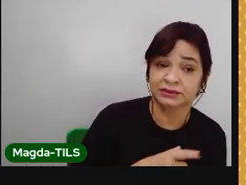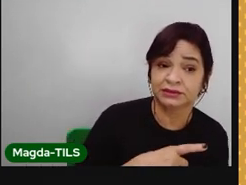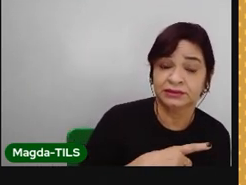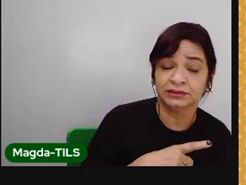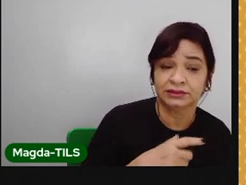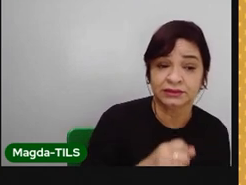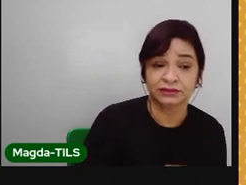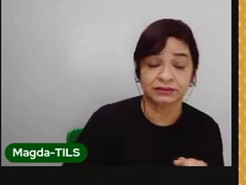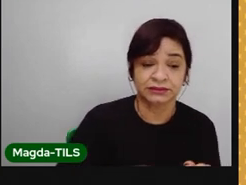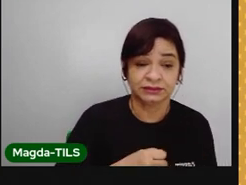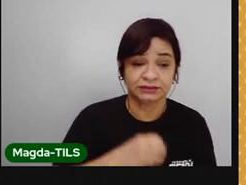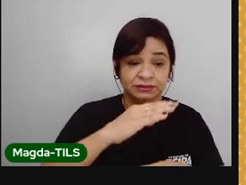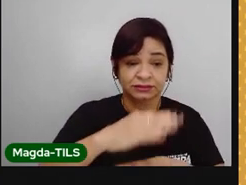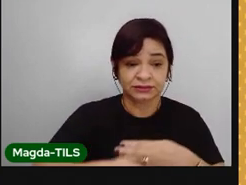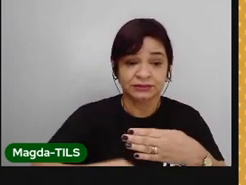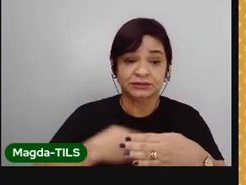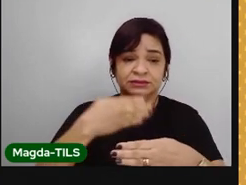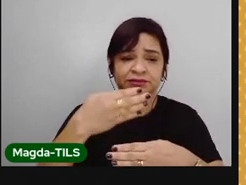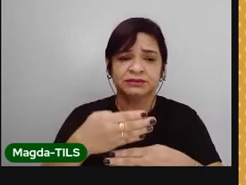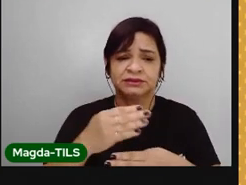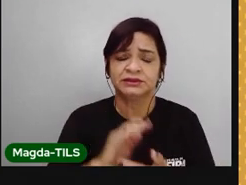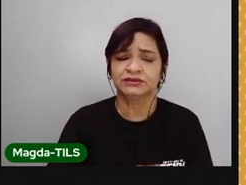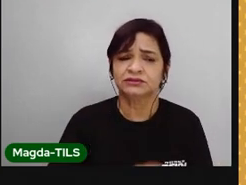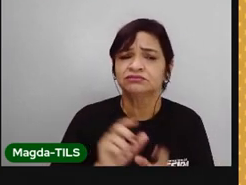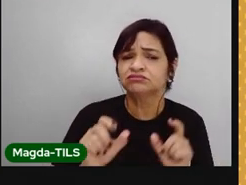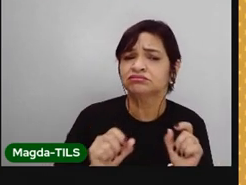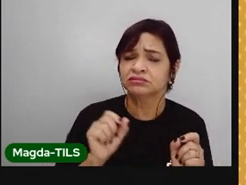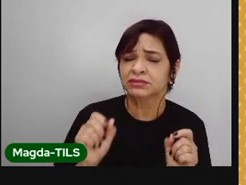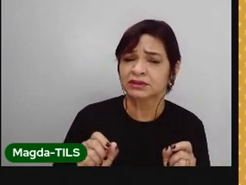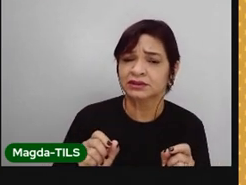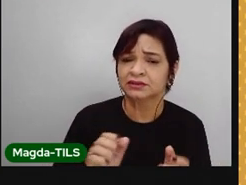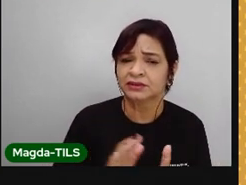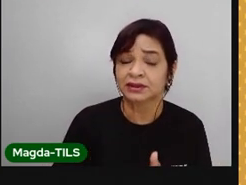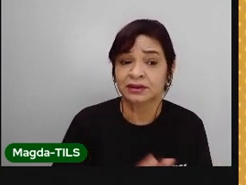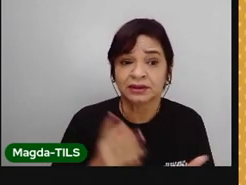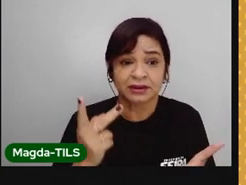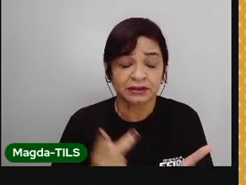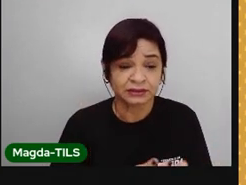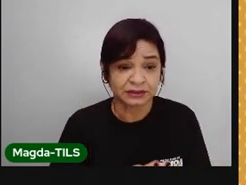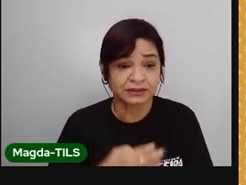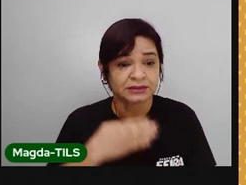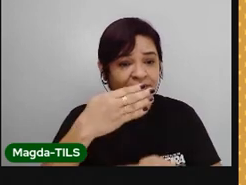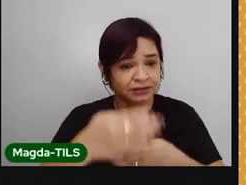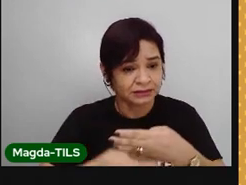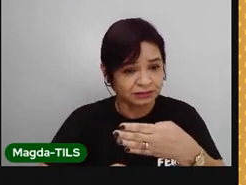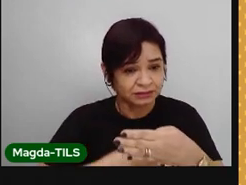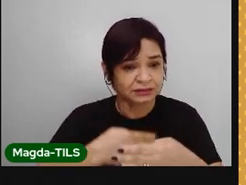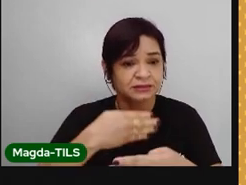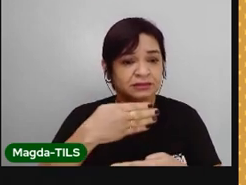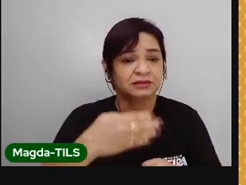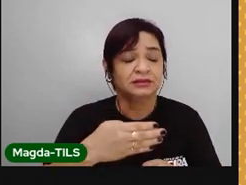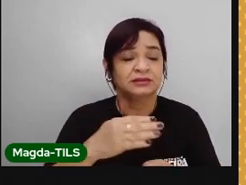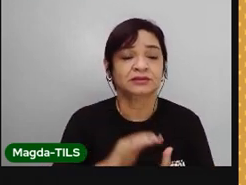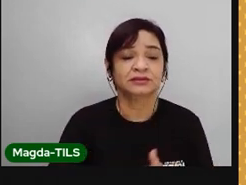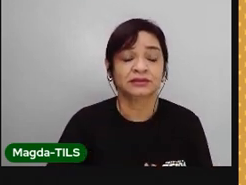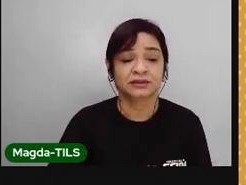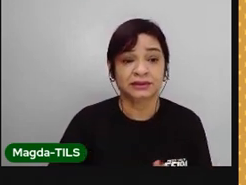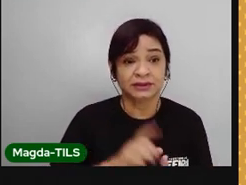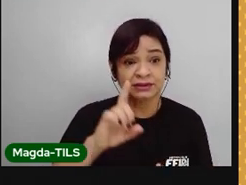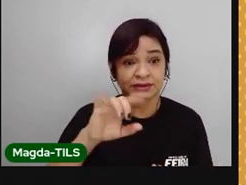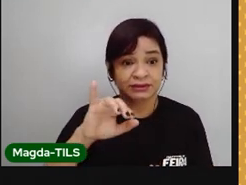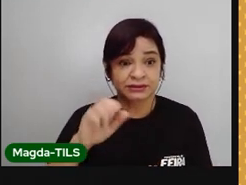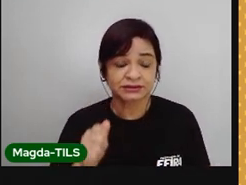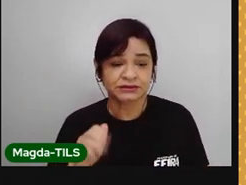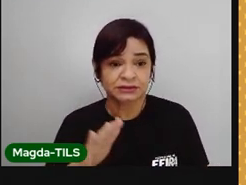são bissextos. E esses anos bissextos, eles só acontecem a cada 4 anos. Esse dia a mais,